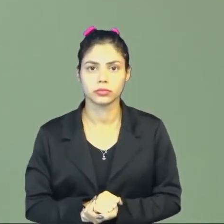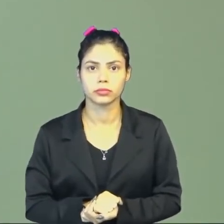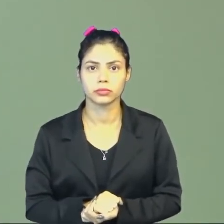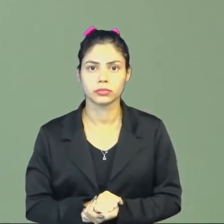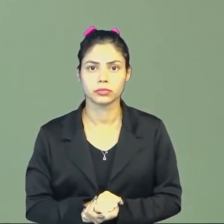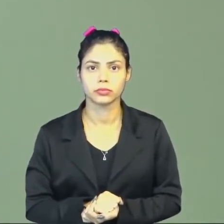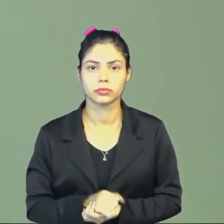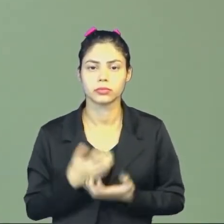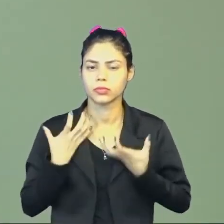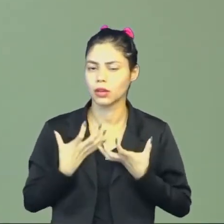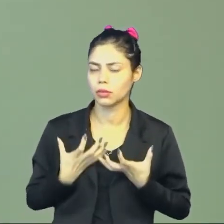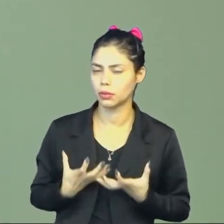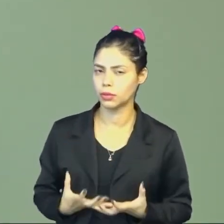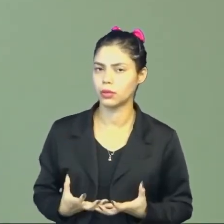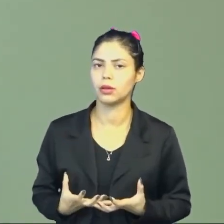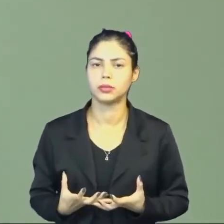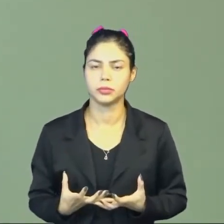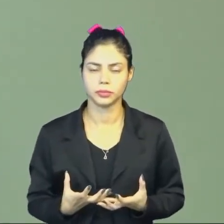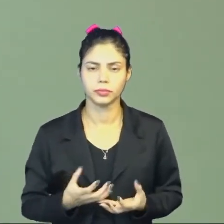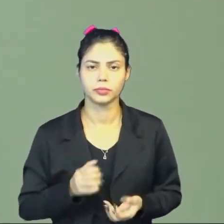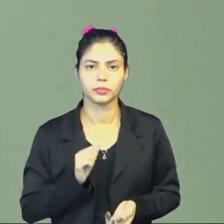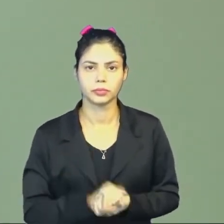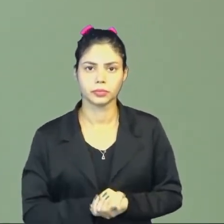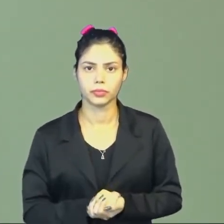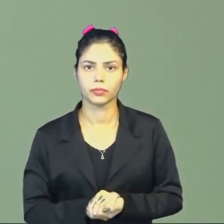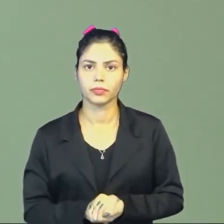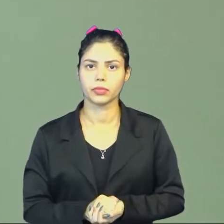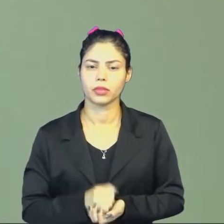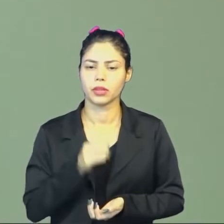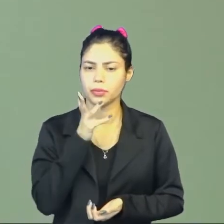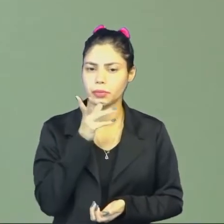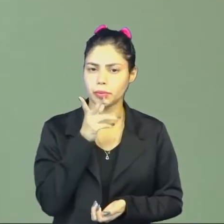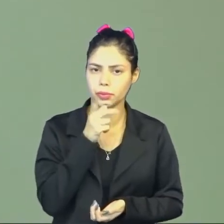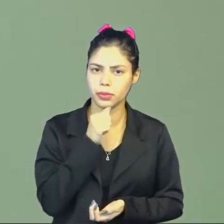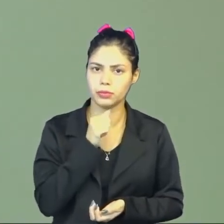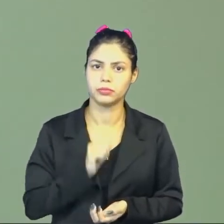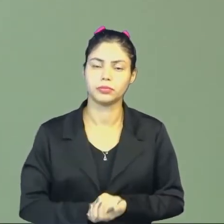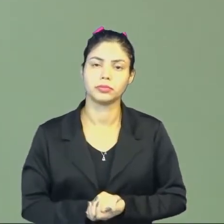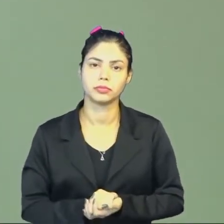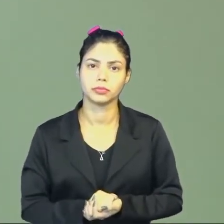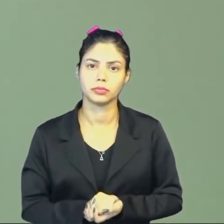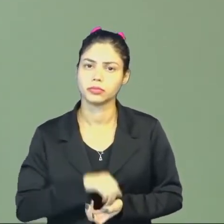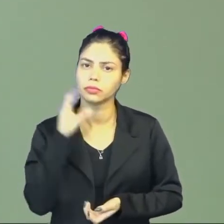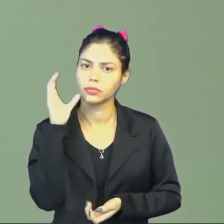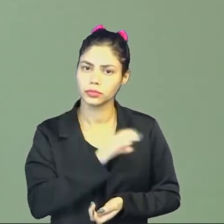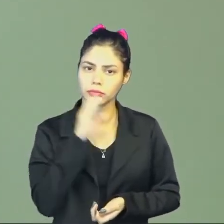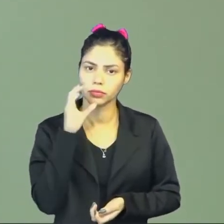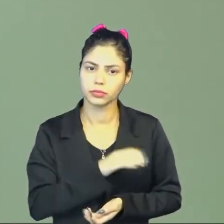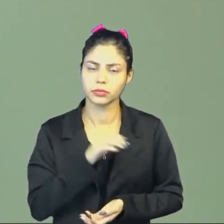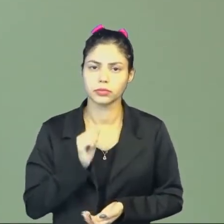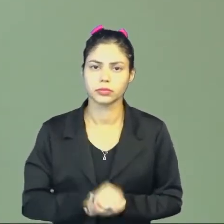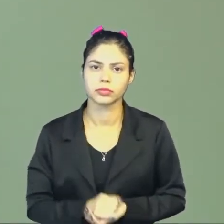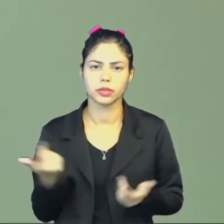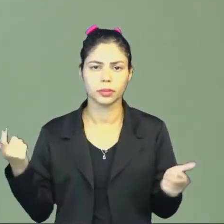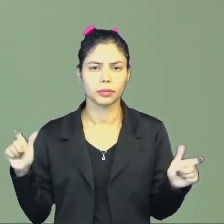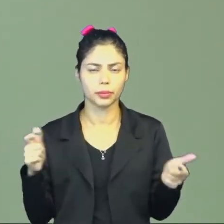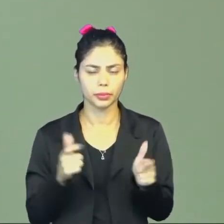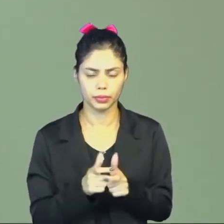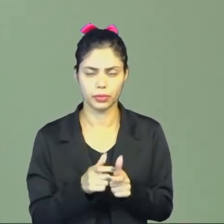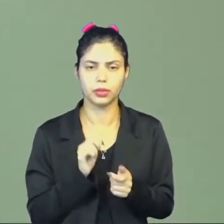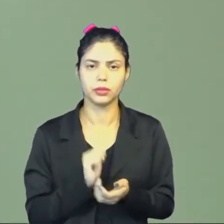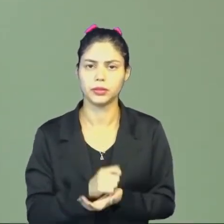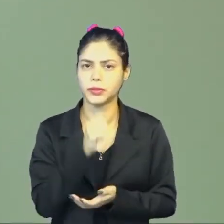o seu cansaço vai batendo, vai gastando, porém aquela velocidade vai diminuindo,